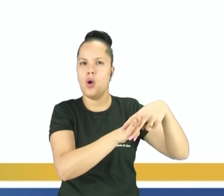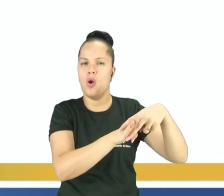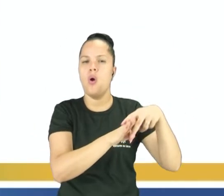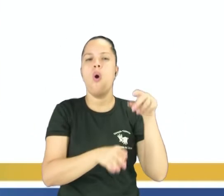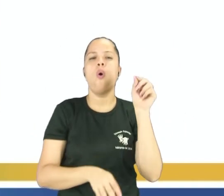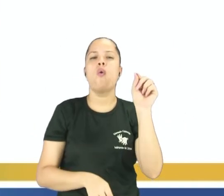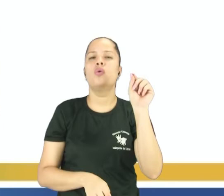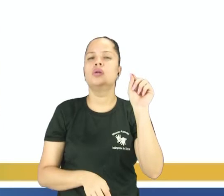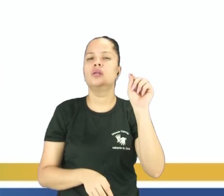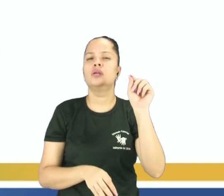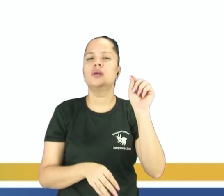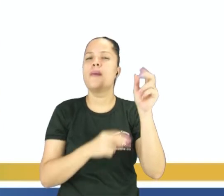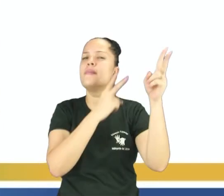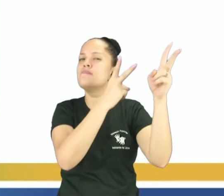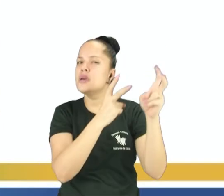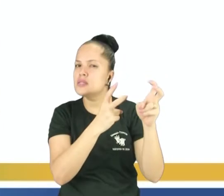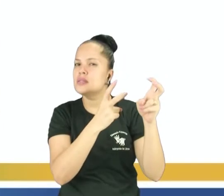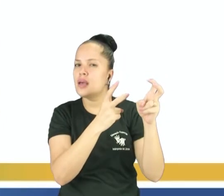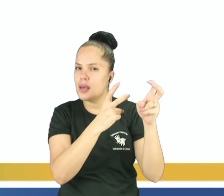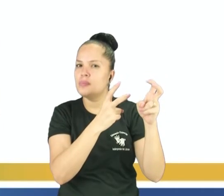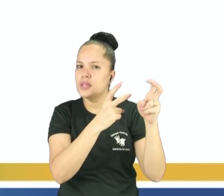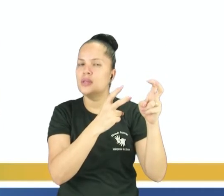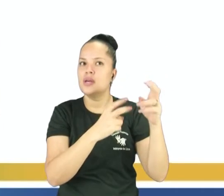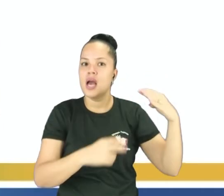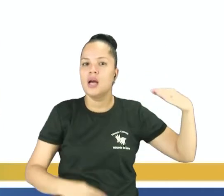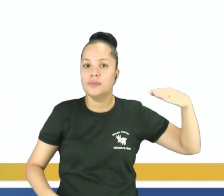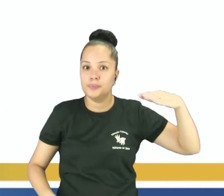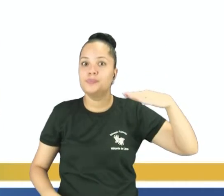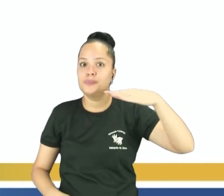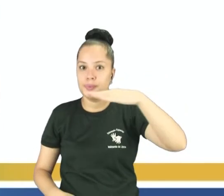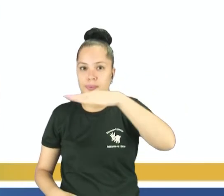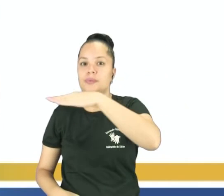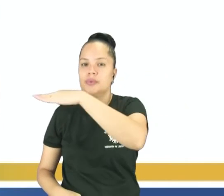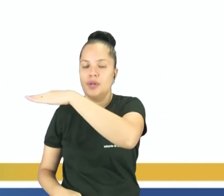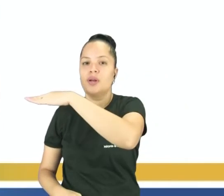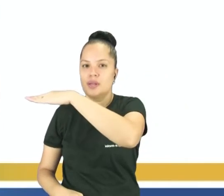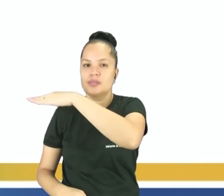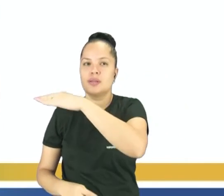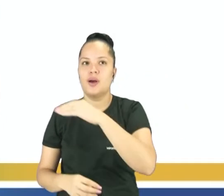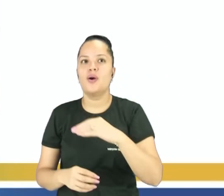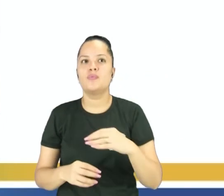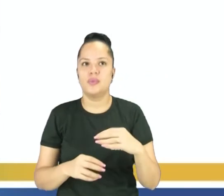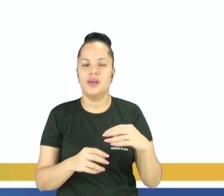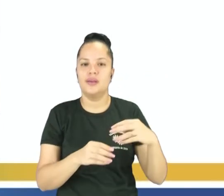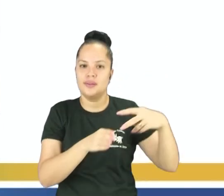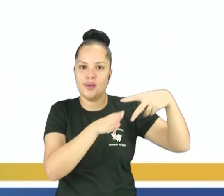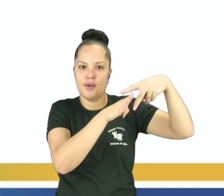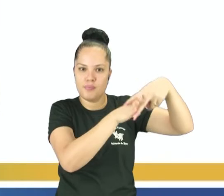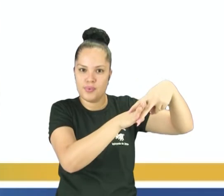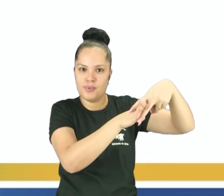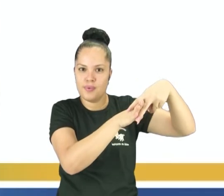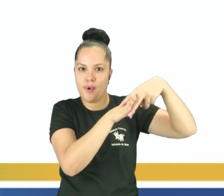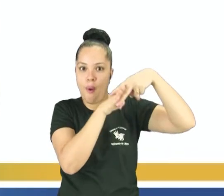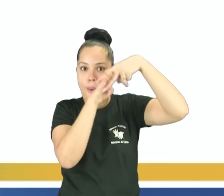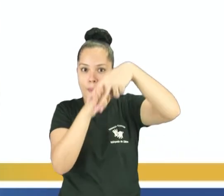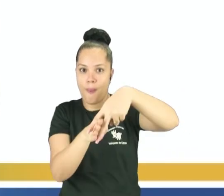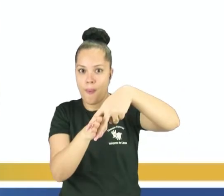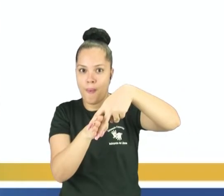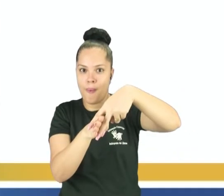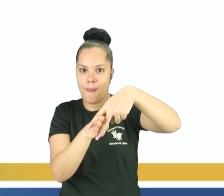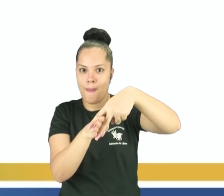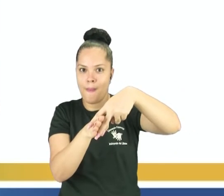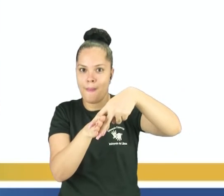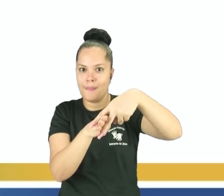aqui? Translação, né? Esse primeiro aqui, por exemplo, ó, transladou um pouquinho para trás, ou seja, andei um pouquinho para trás com ele e formei o